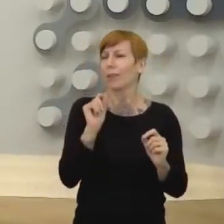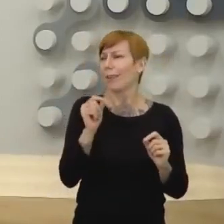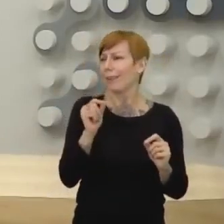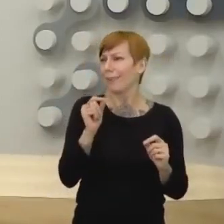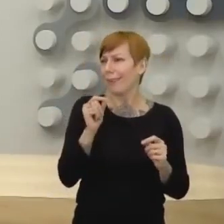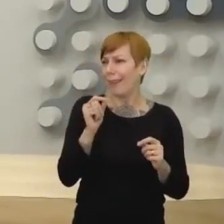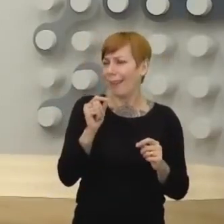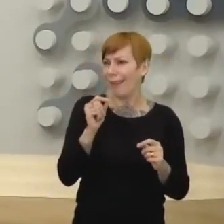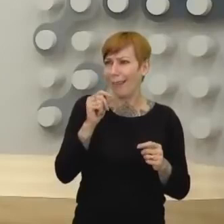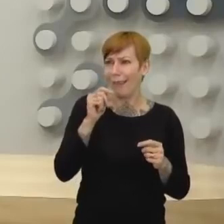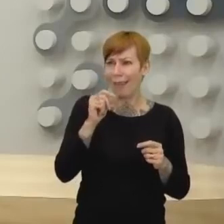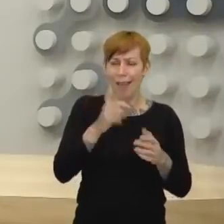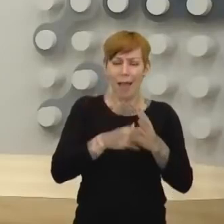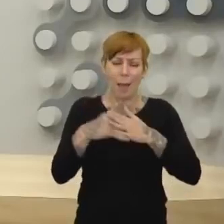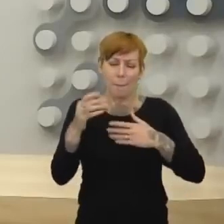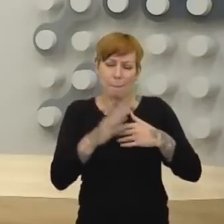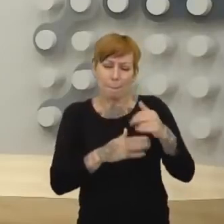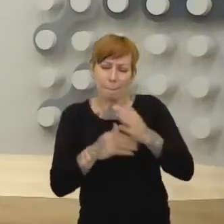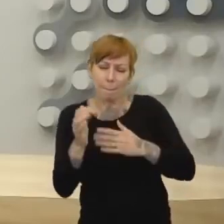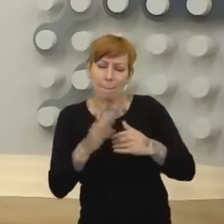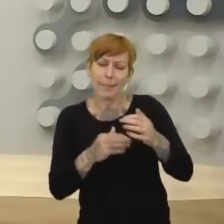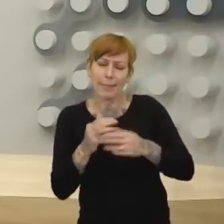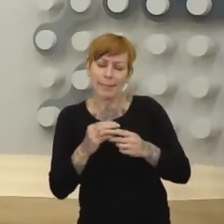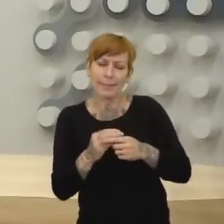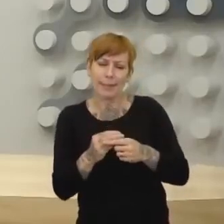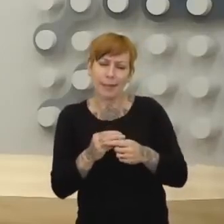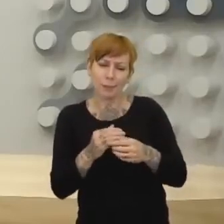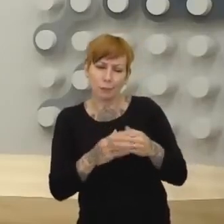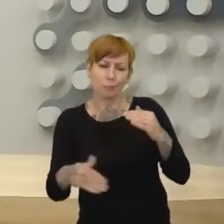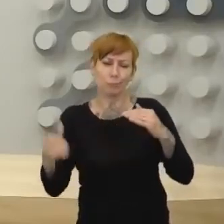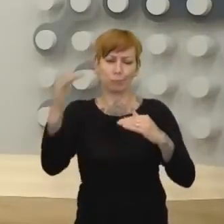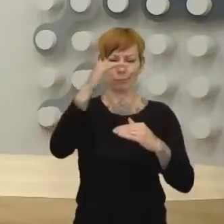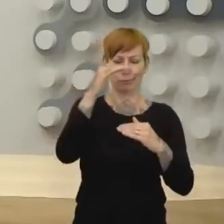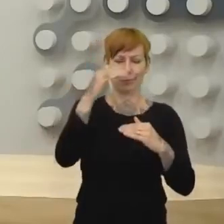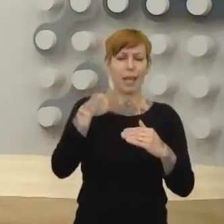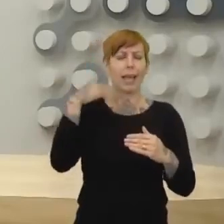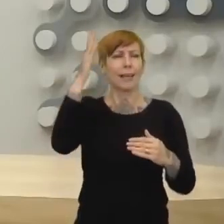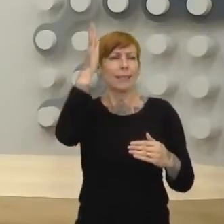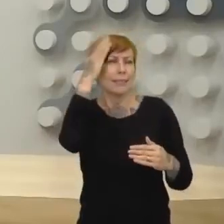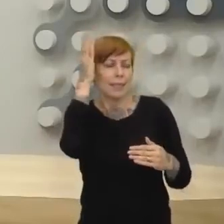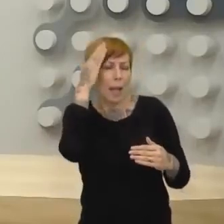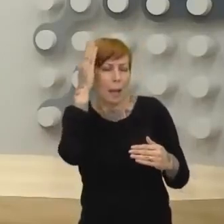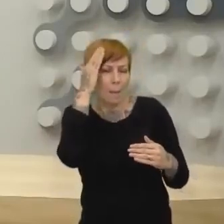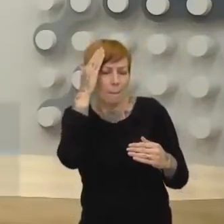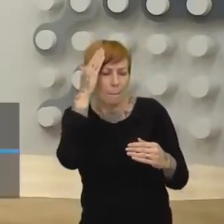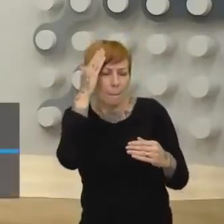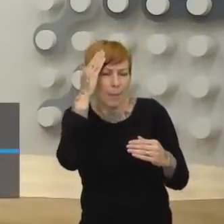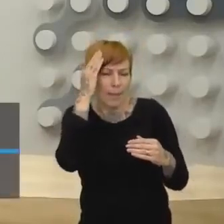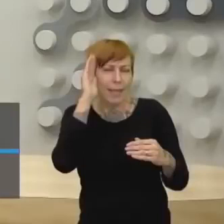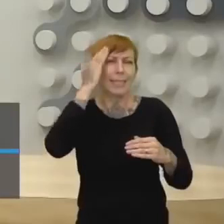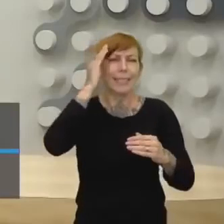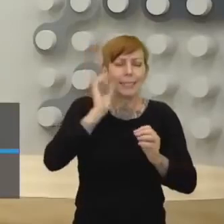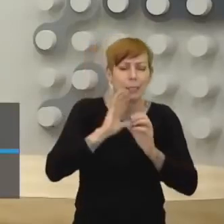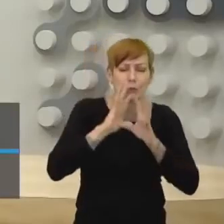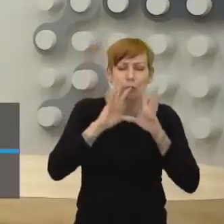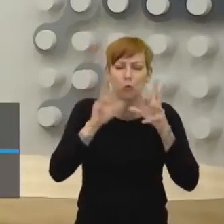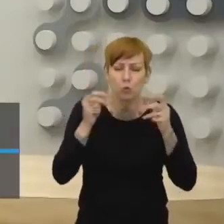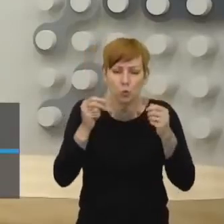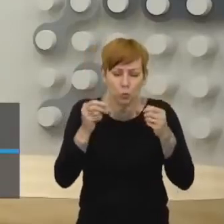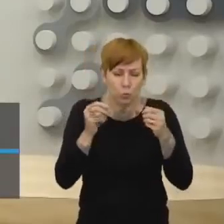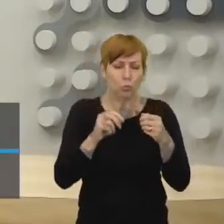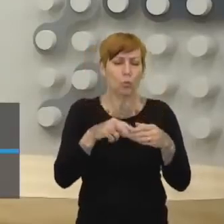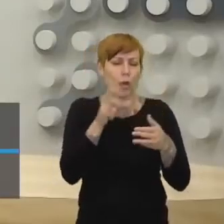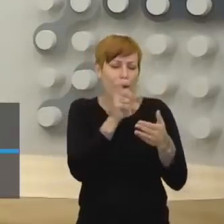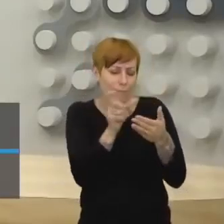conseguir entender as entrelinhas, o que não está ali explícito, é você conseguir compreender, associar, inferir, discutir